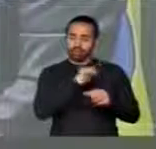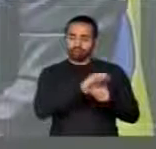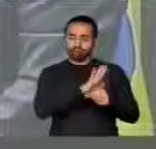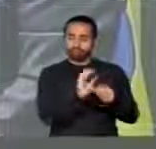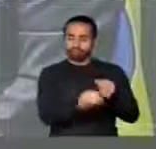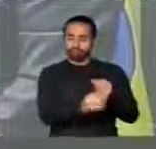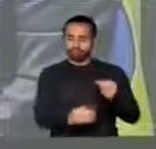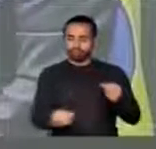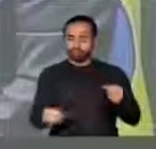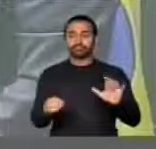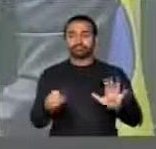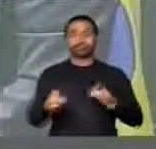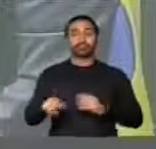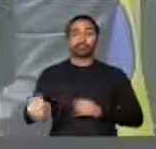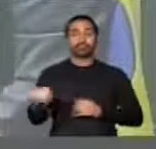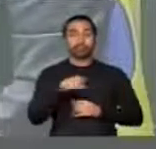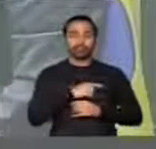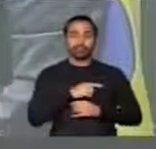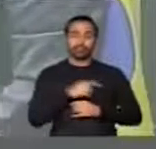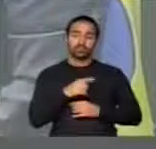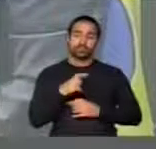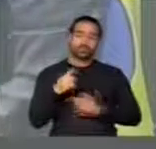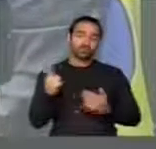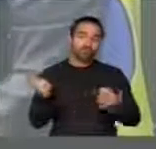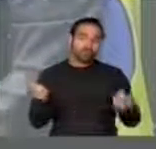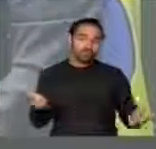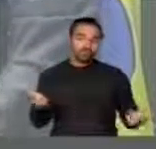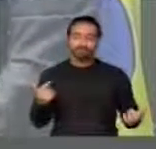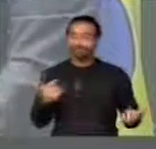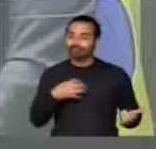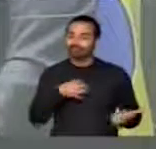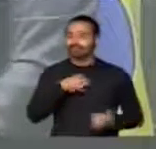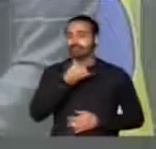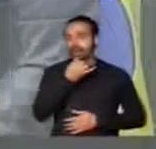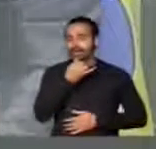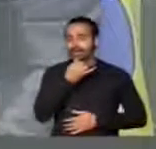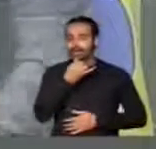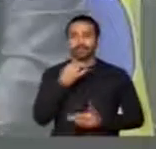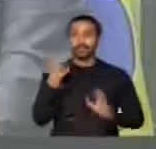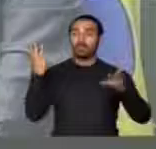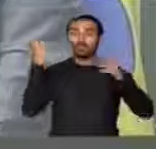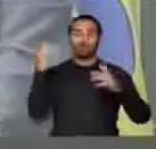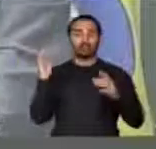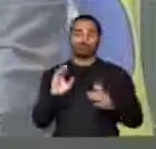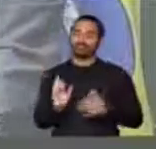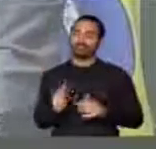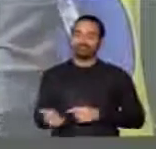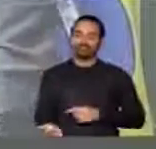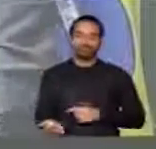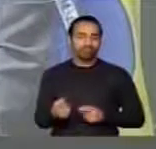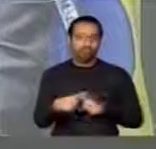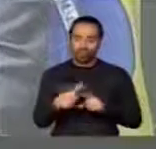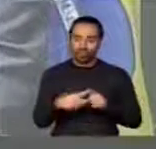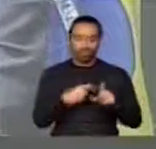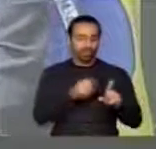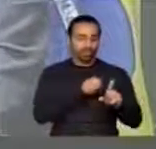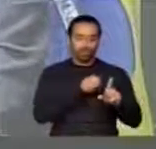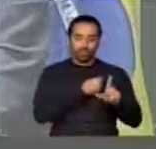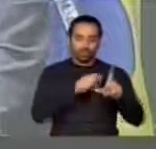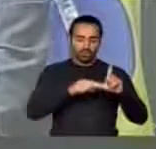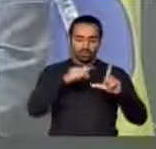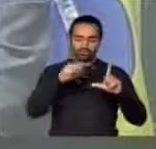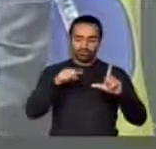nós, evidentemente, que não temos motivos a comemorar e motivos para festejar. Os números